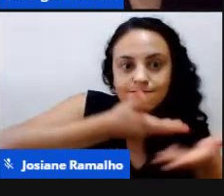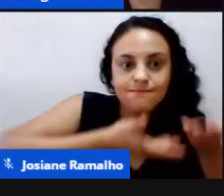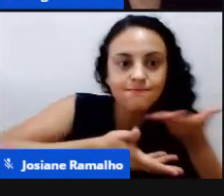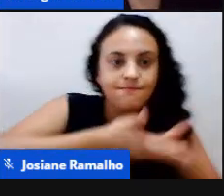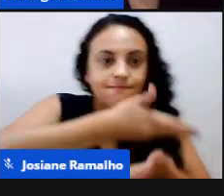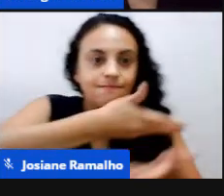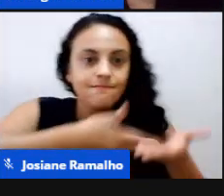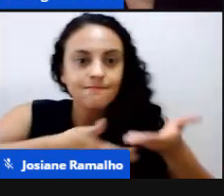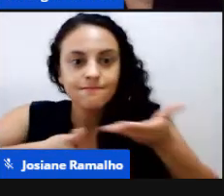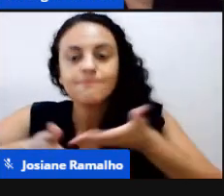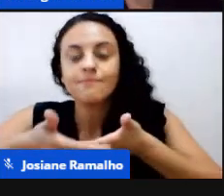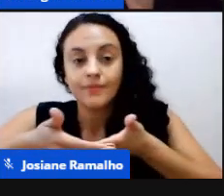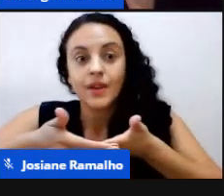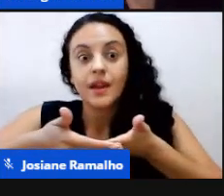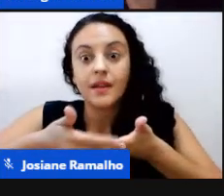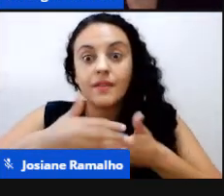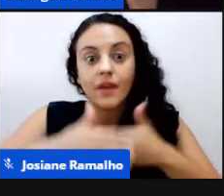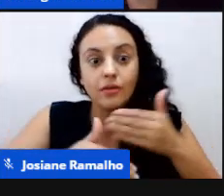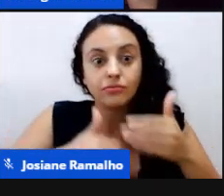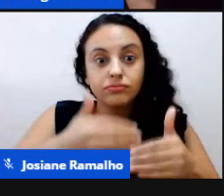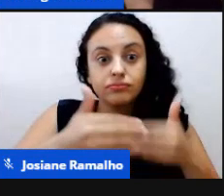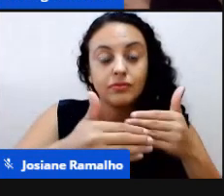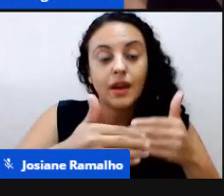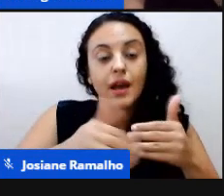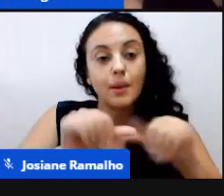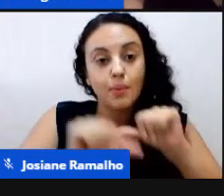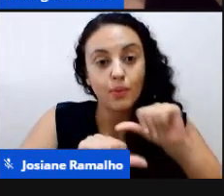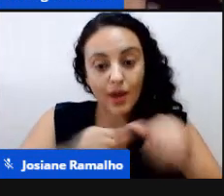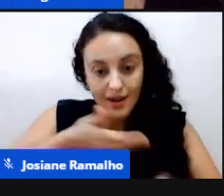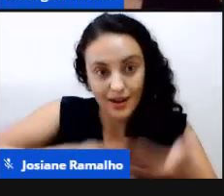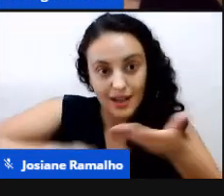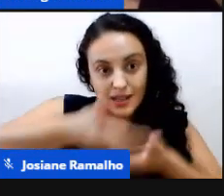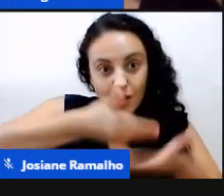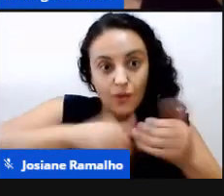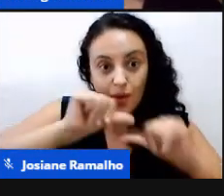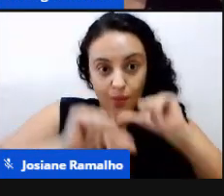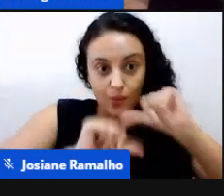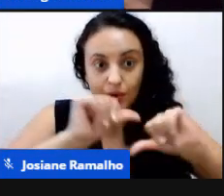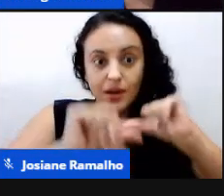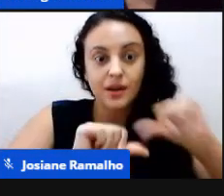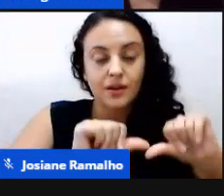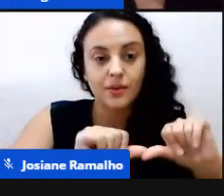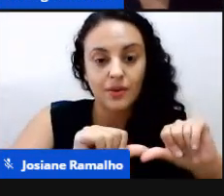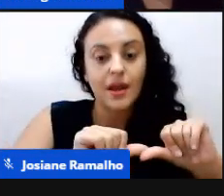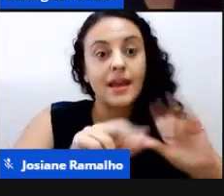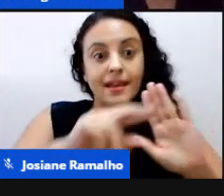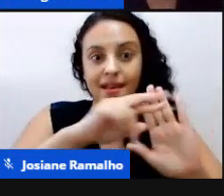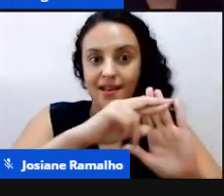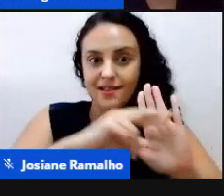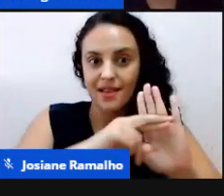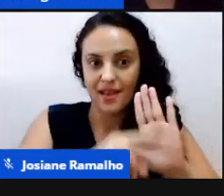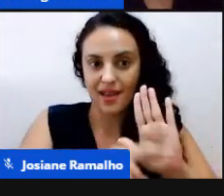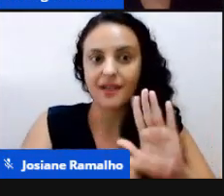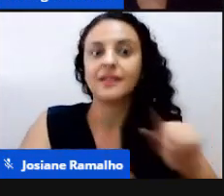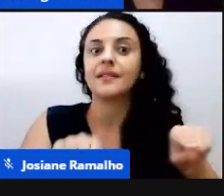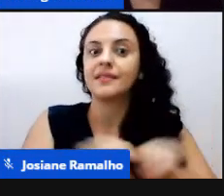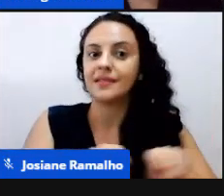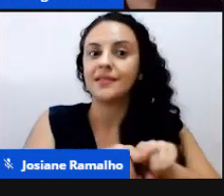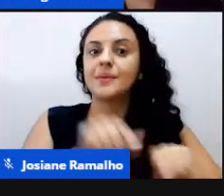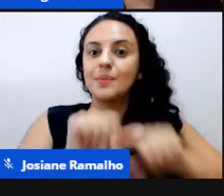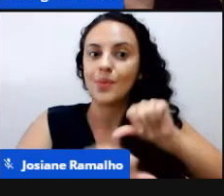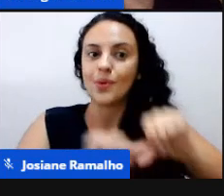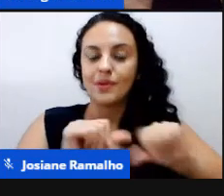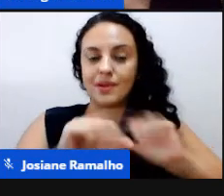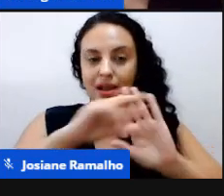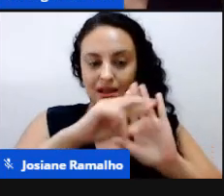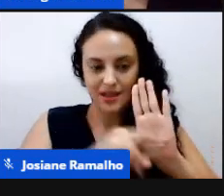vão mudando, também vai mudando as regras, porque na minha casa é de um jeito, na escola é de outro. E como